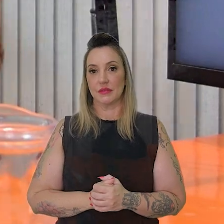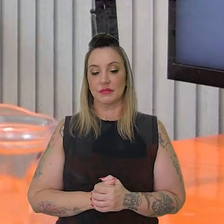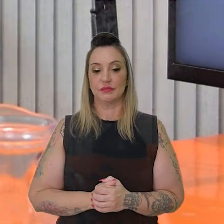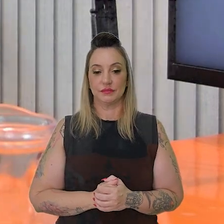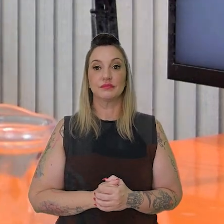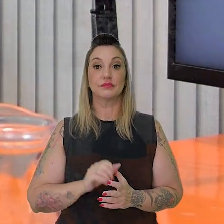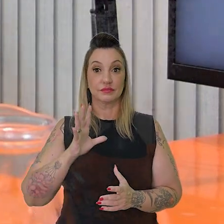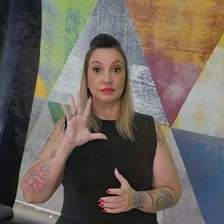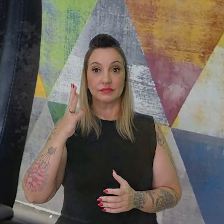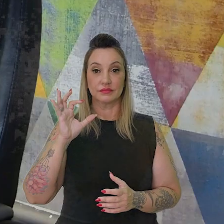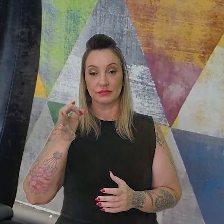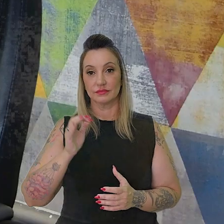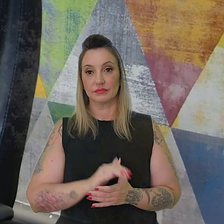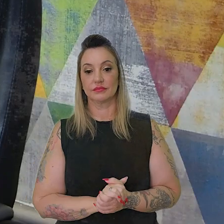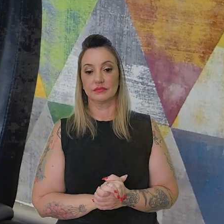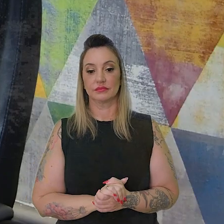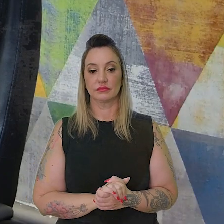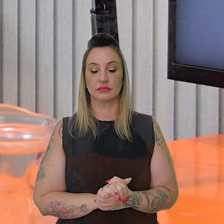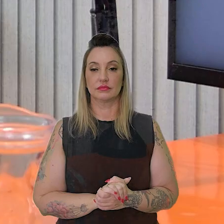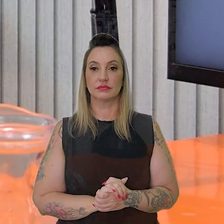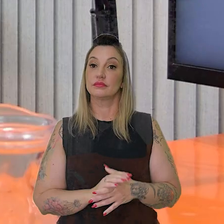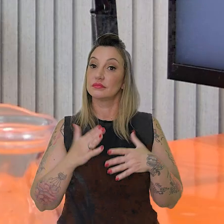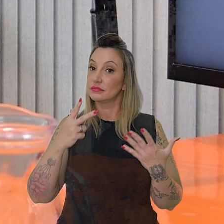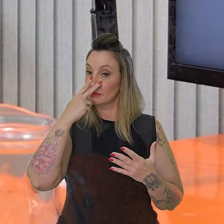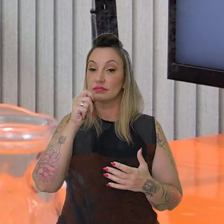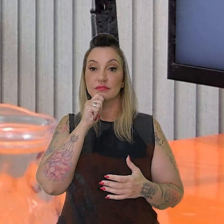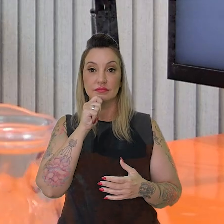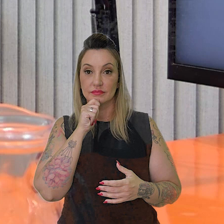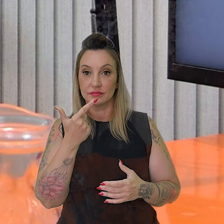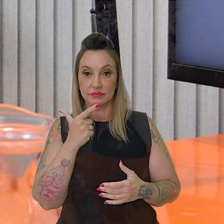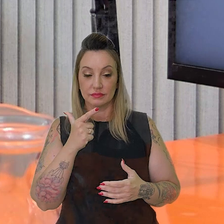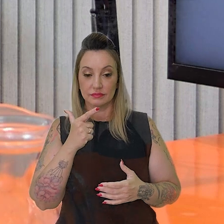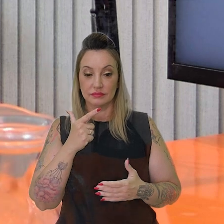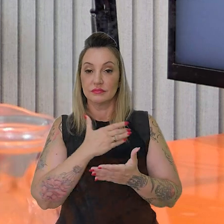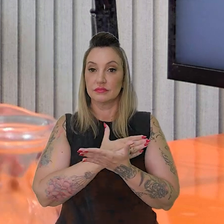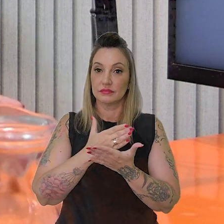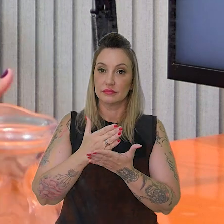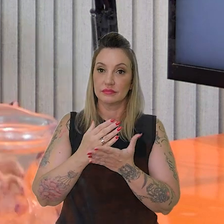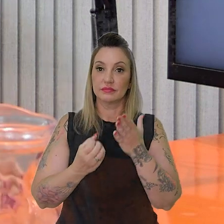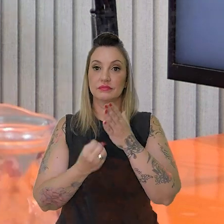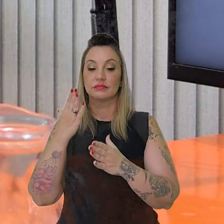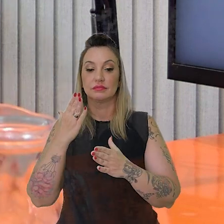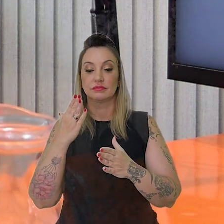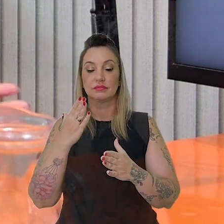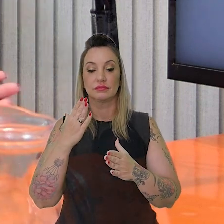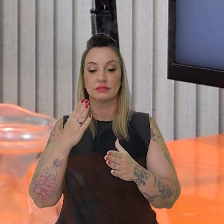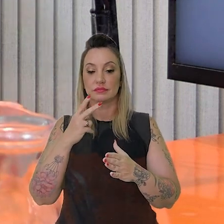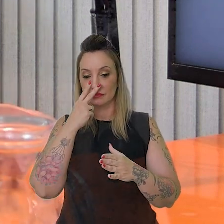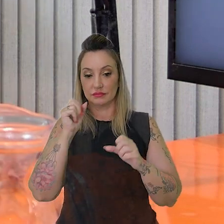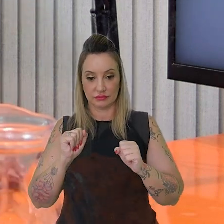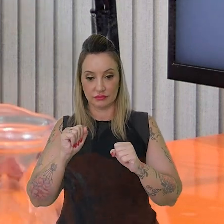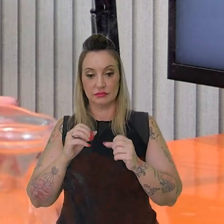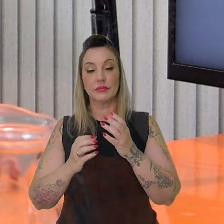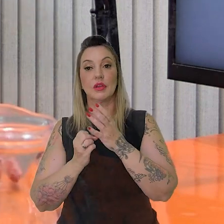tempo e tá acontecendo aind tá acontecendo Então eu ainda não tive como começar a lançar porque eu acho que